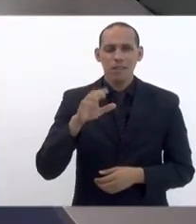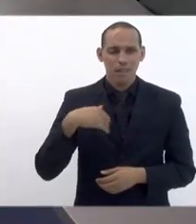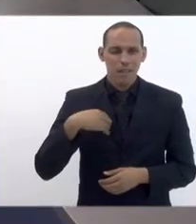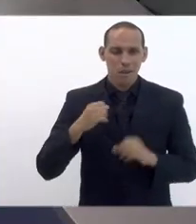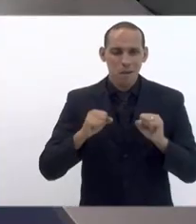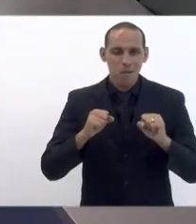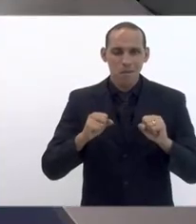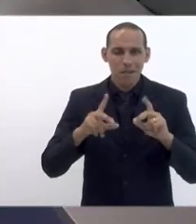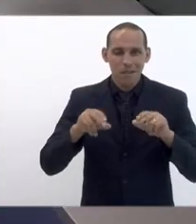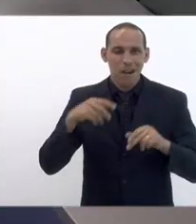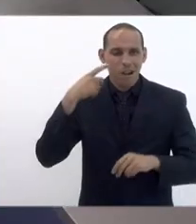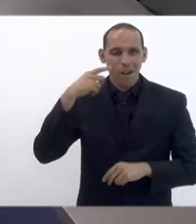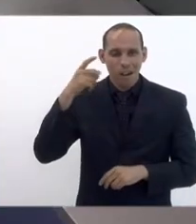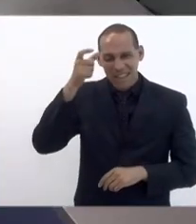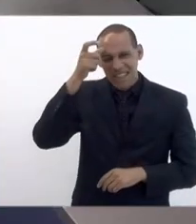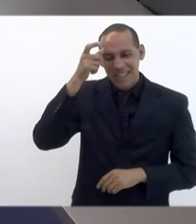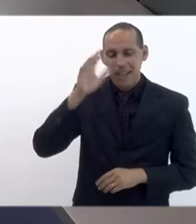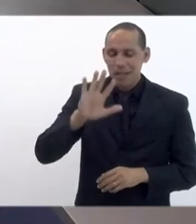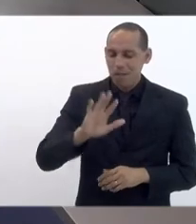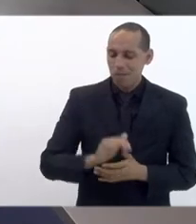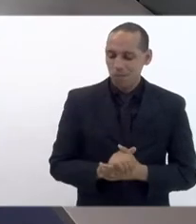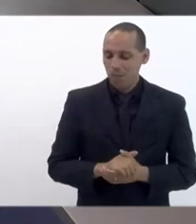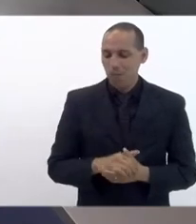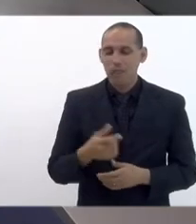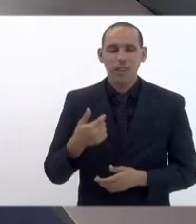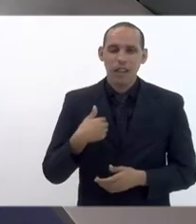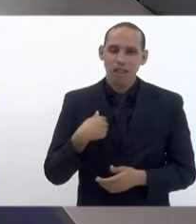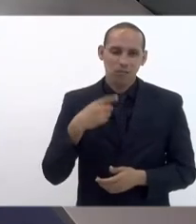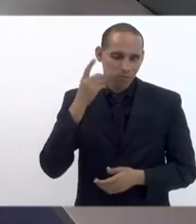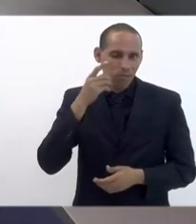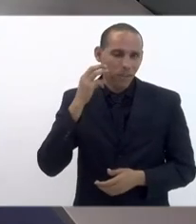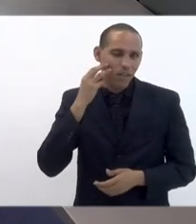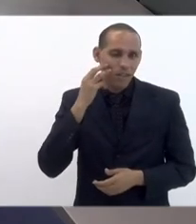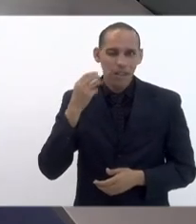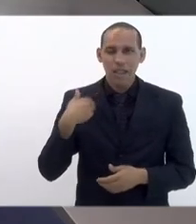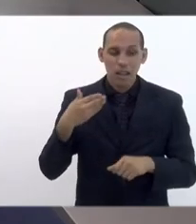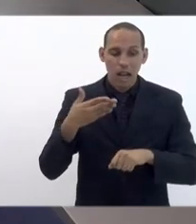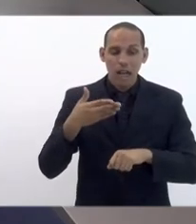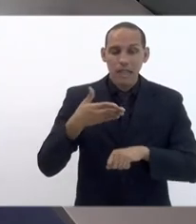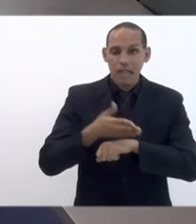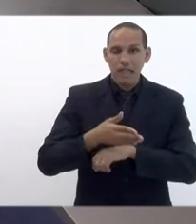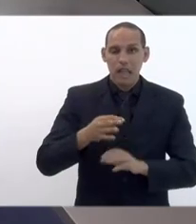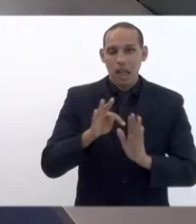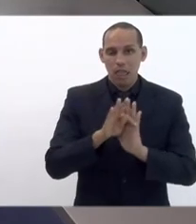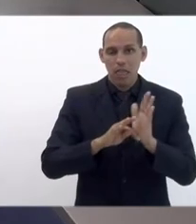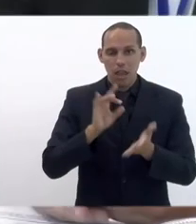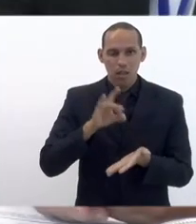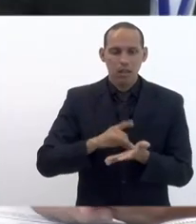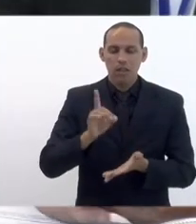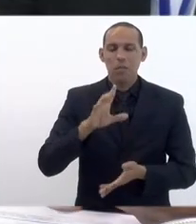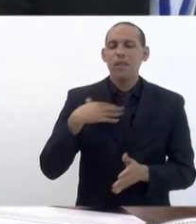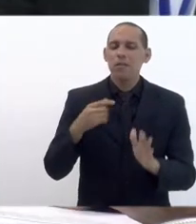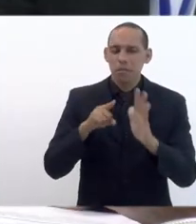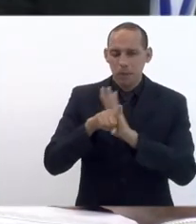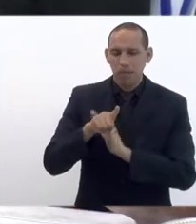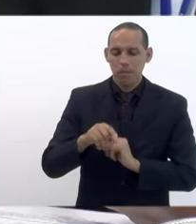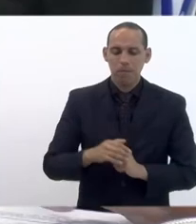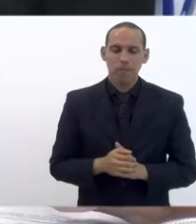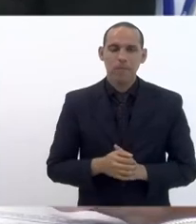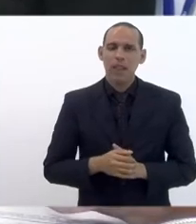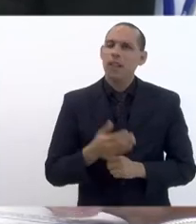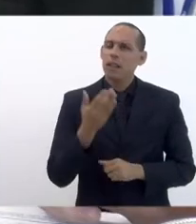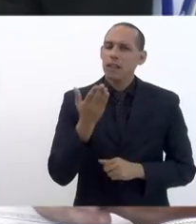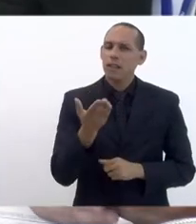aqui? Lógico. Deputado Valdec, eu não confesso que eu não estou com acesso aqui ao texto original, mas é uma indagação minha. Vossa